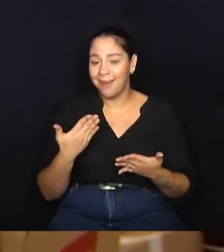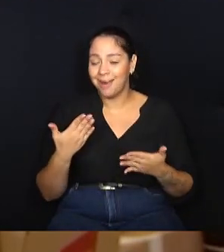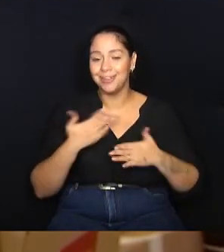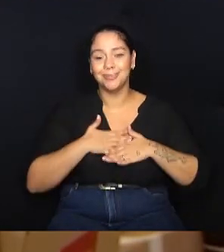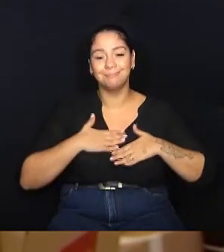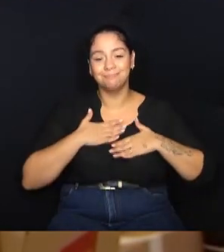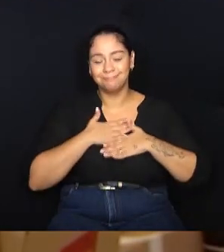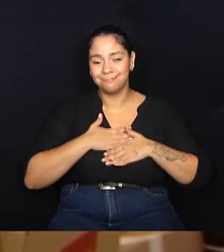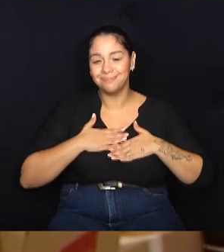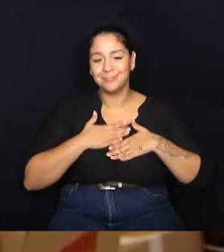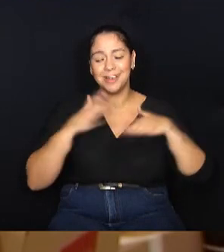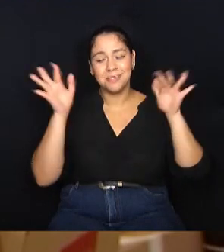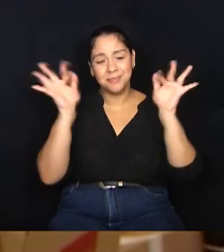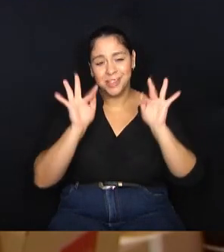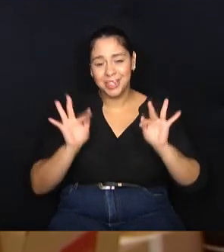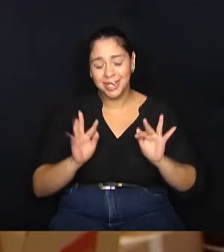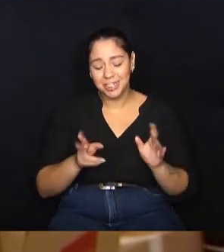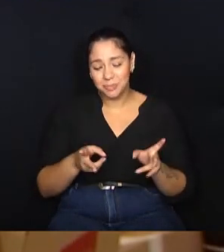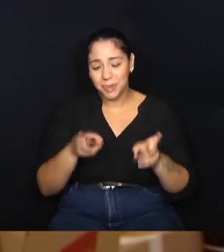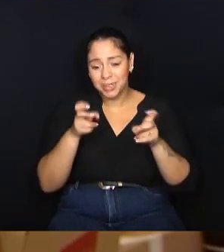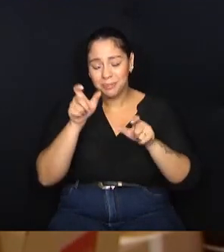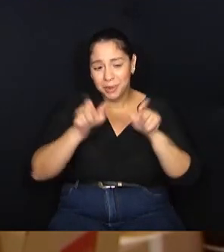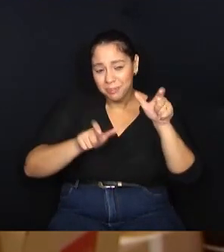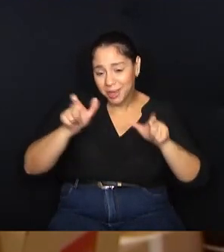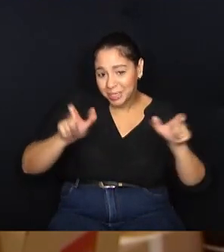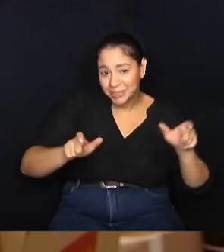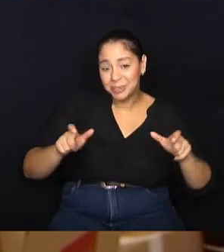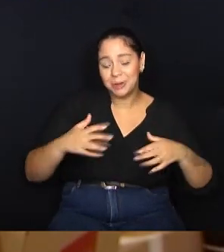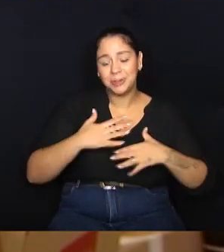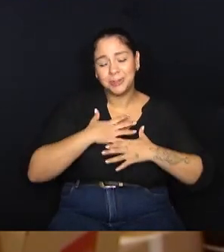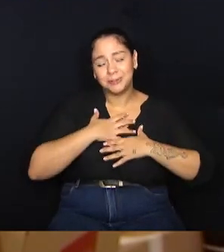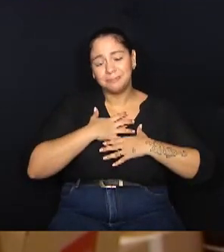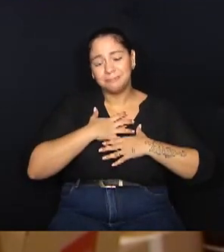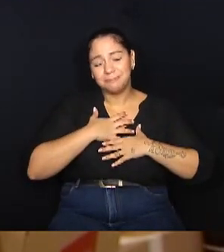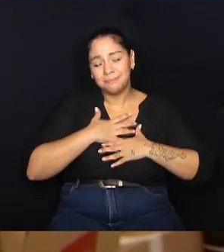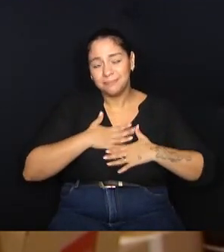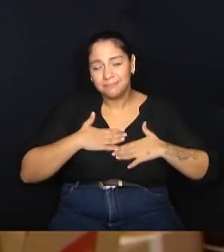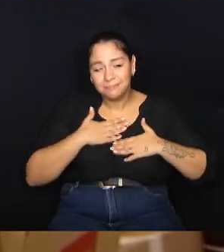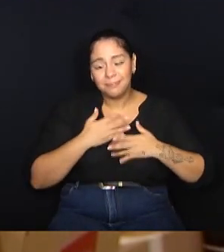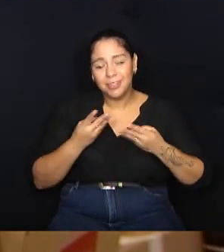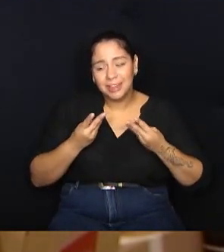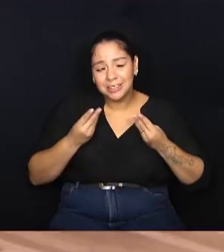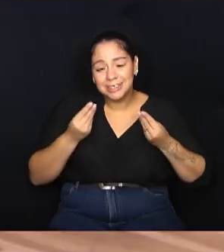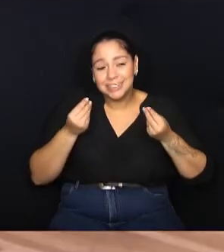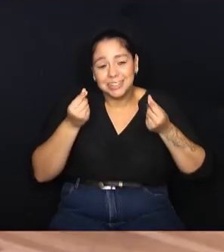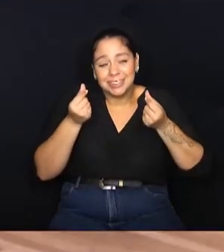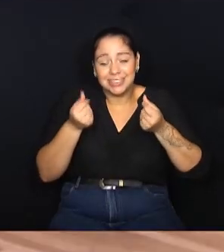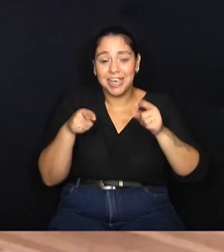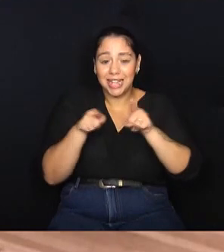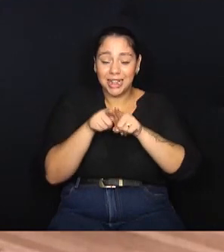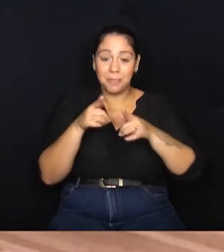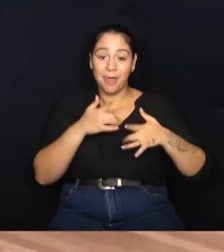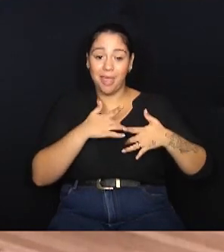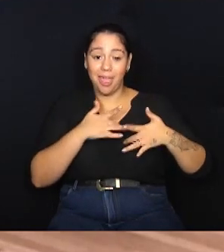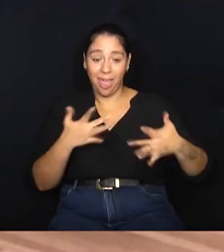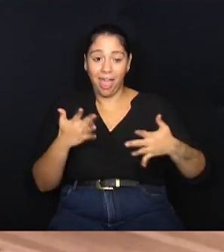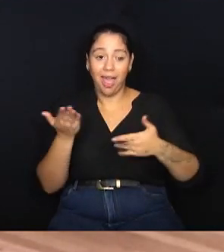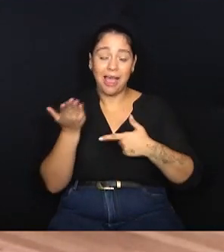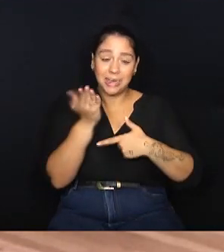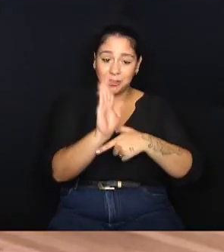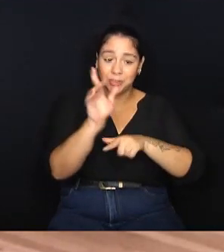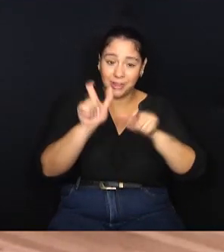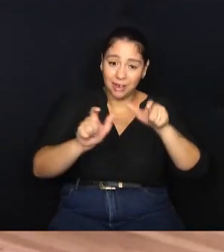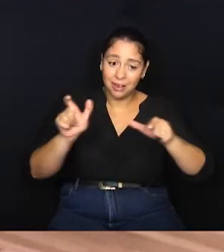gente perceber que as pessoas se sensibilizam, estão compadecidas e se mobilizam mesmo, dispõem a ajudar as famílias